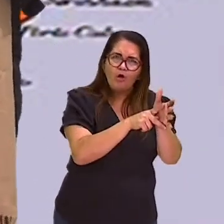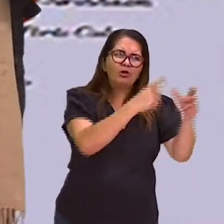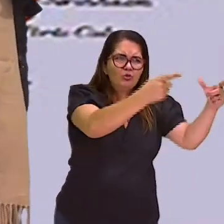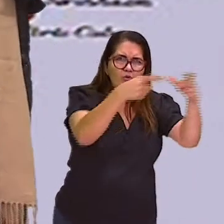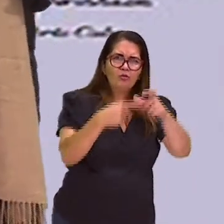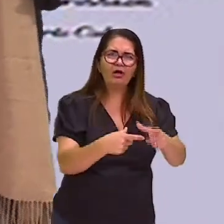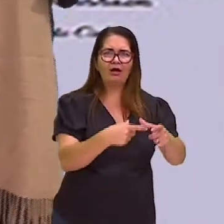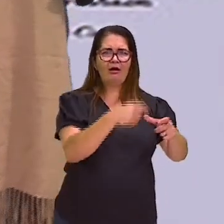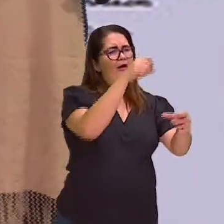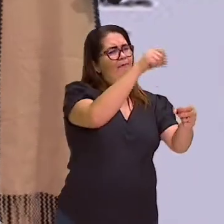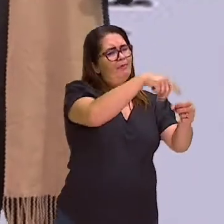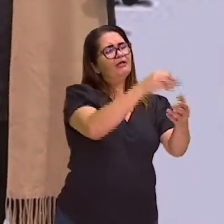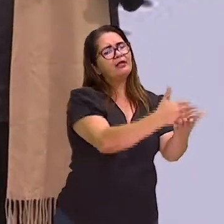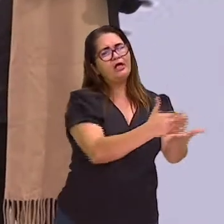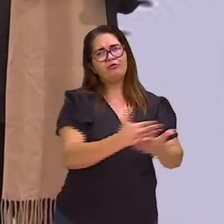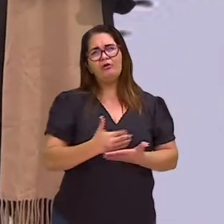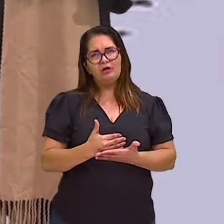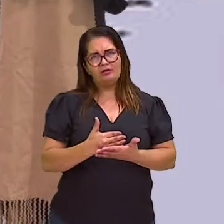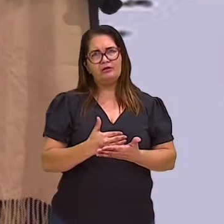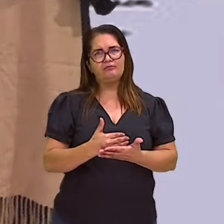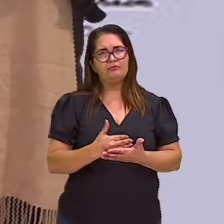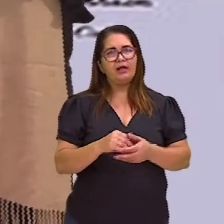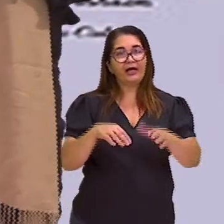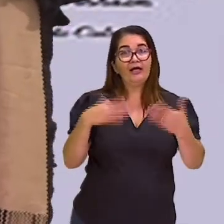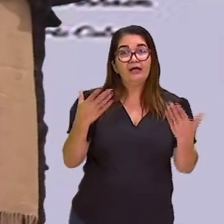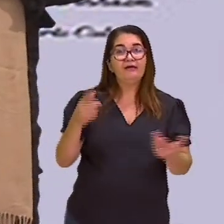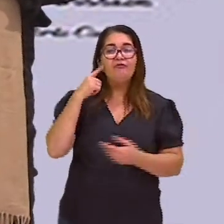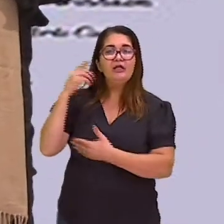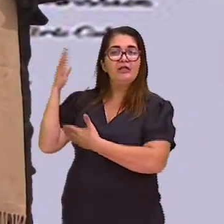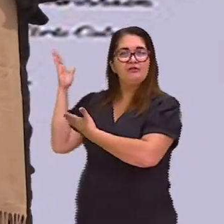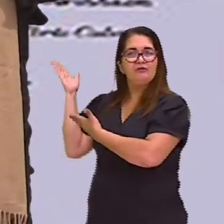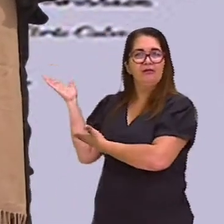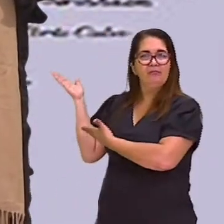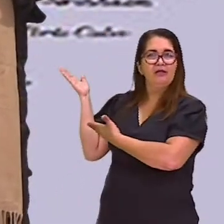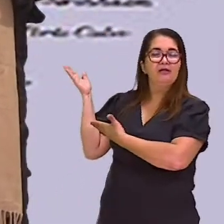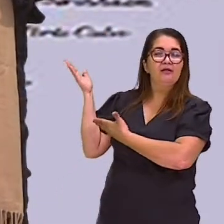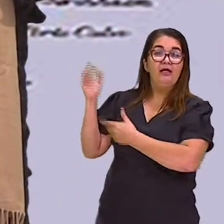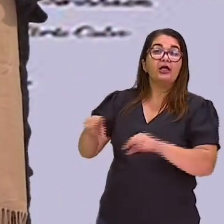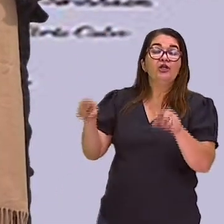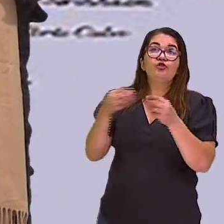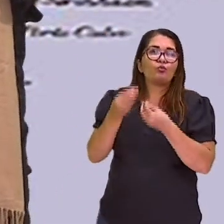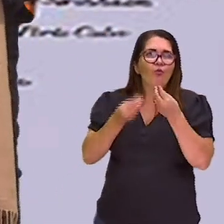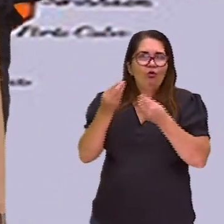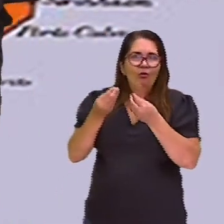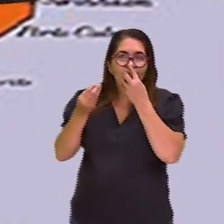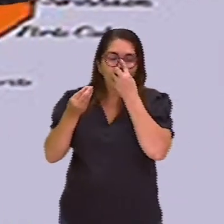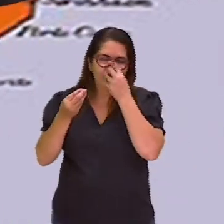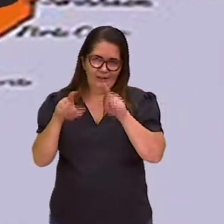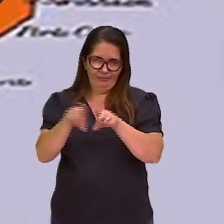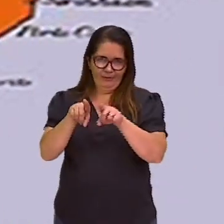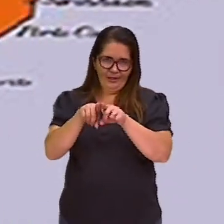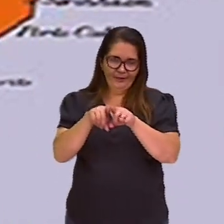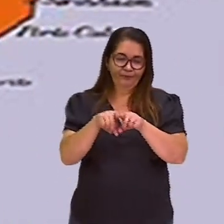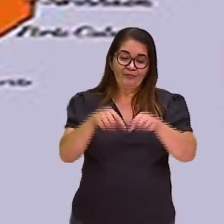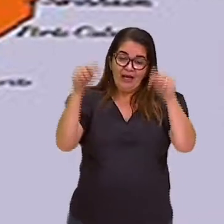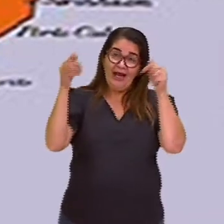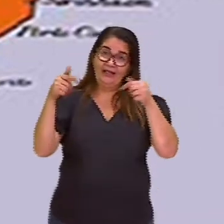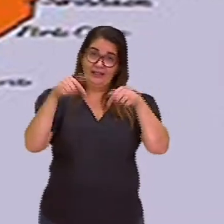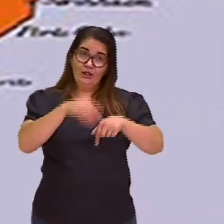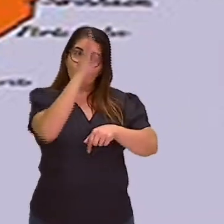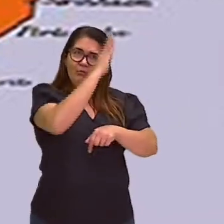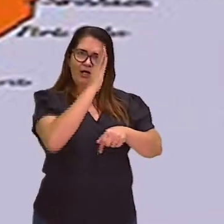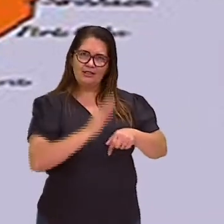cientistas e artistas para o Brasil. Os cientistas promoveram uma série de estudos sobre